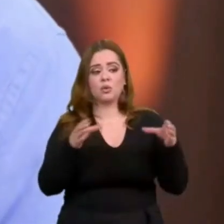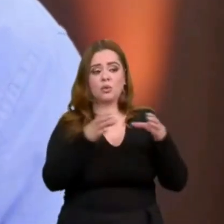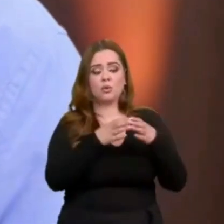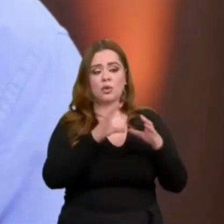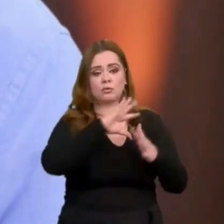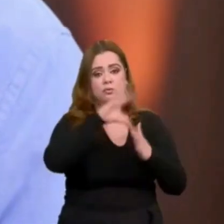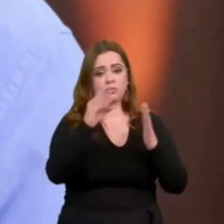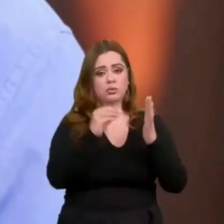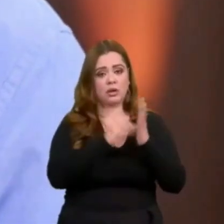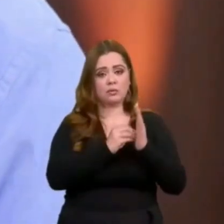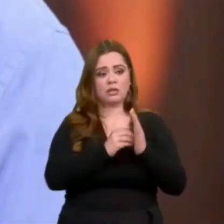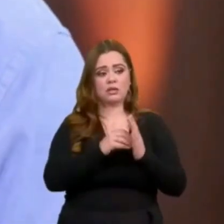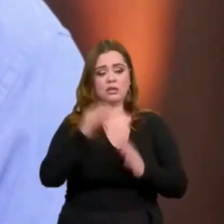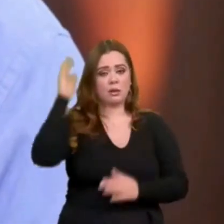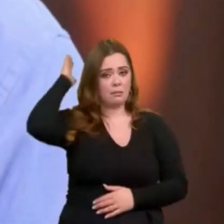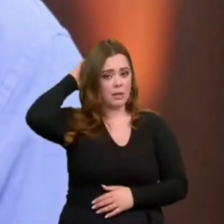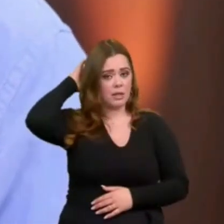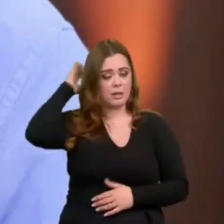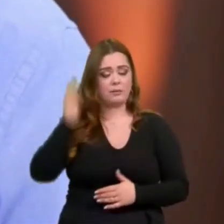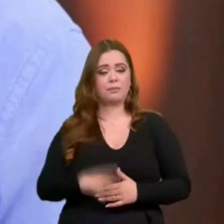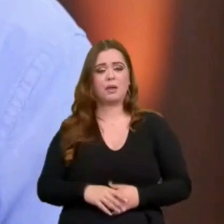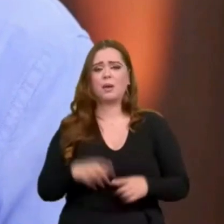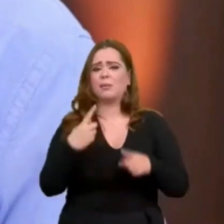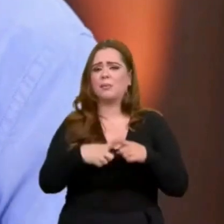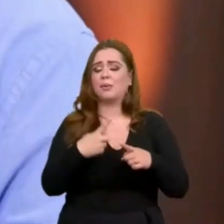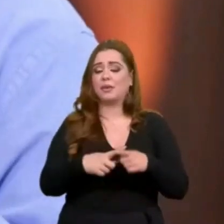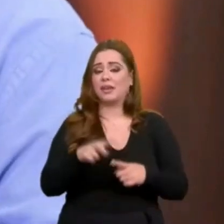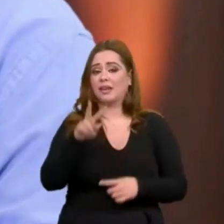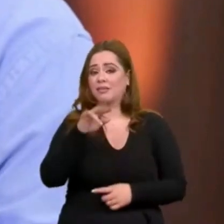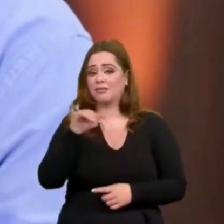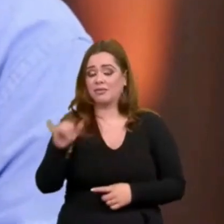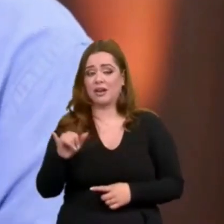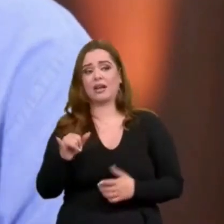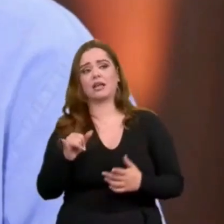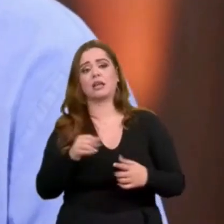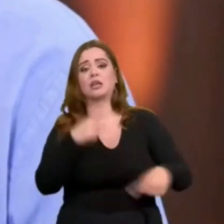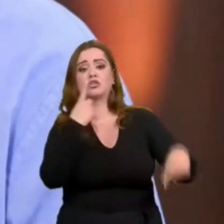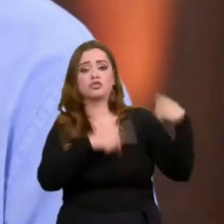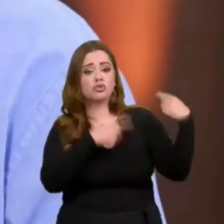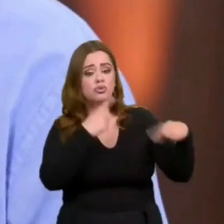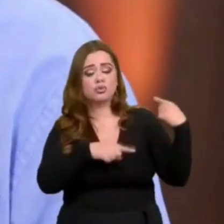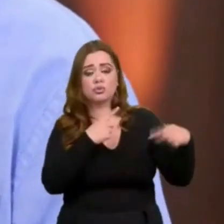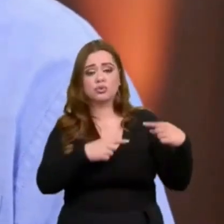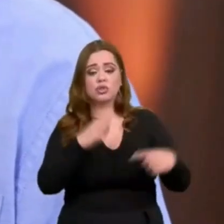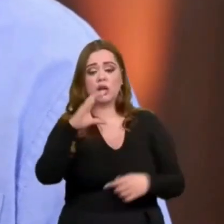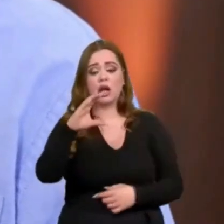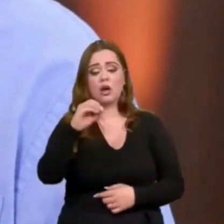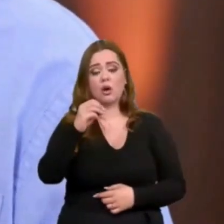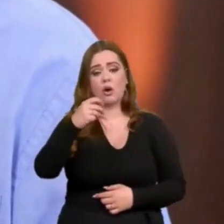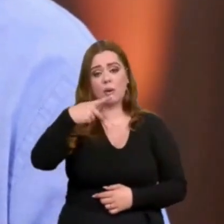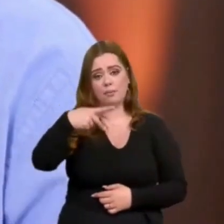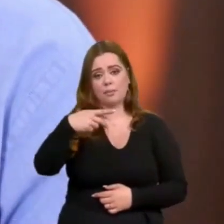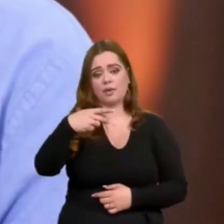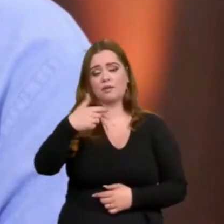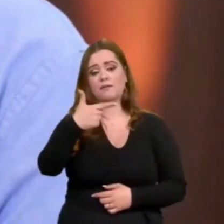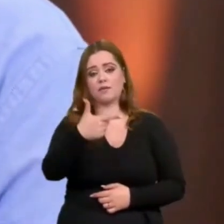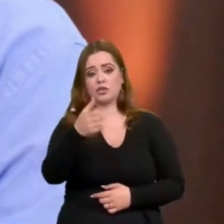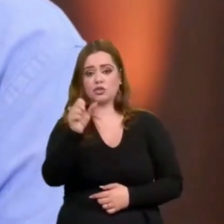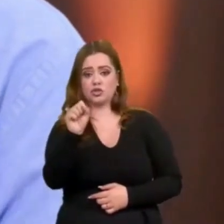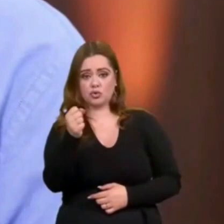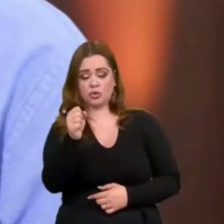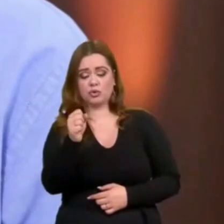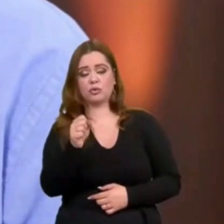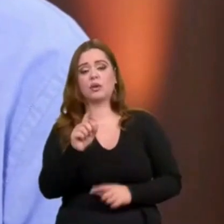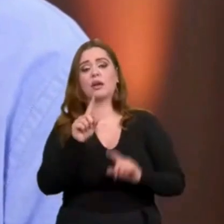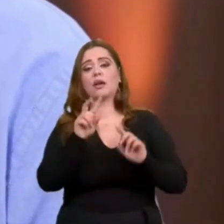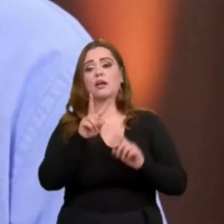ele é importante porque ele vai balizar a discussão da COP 28, que será realizada no final do